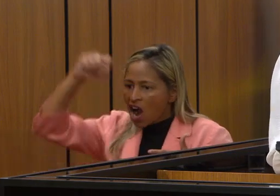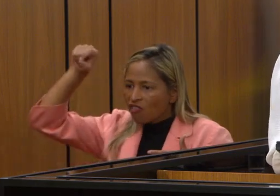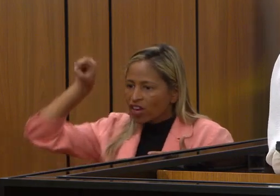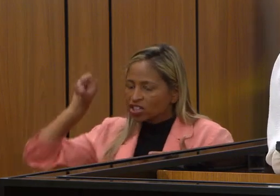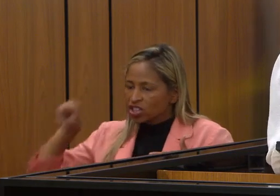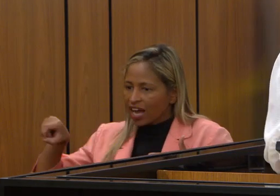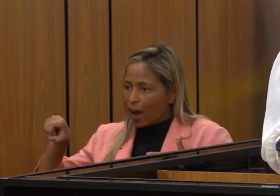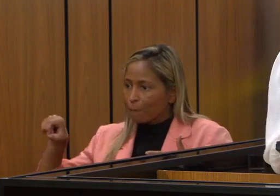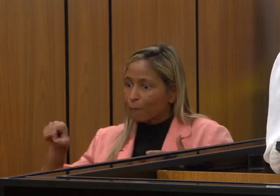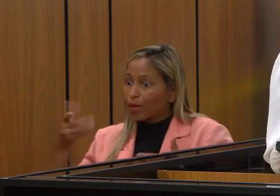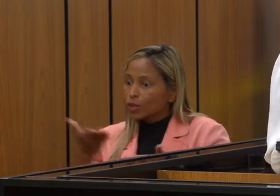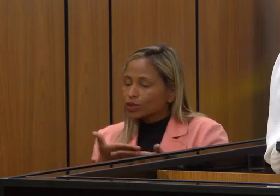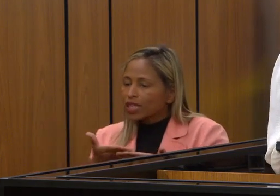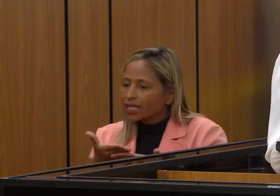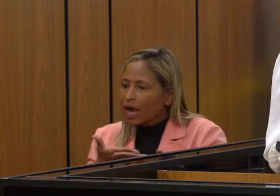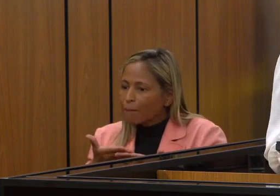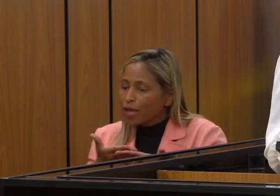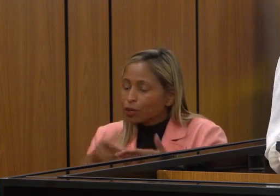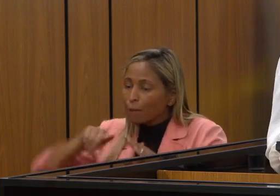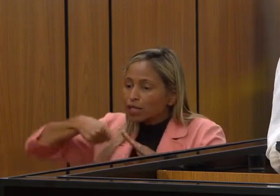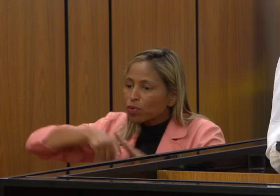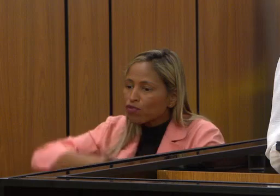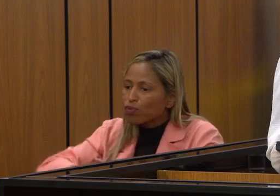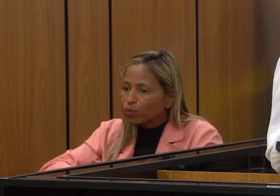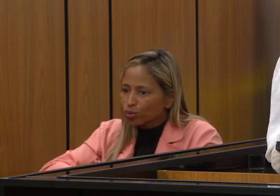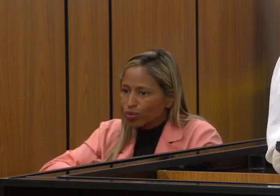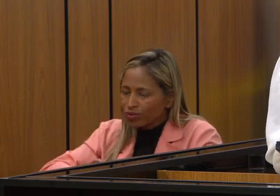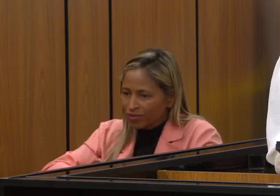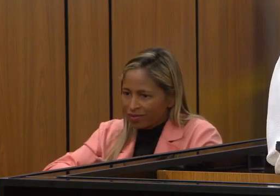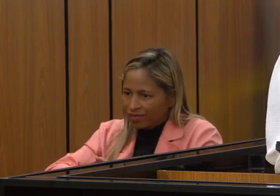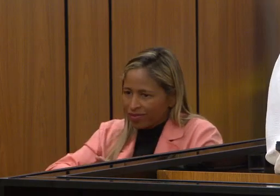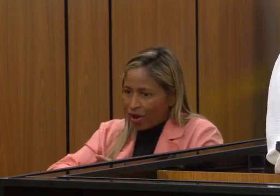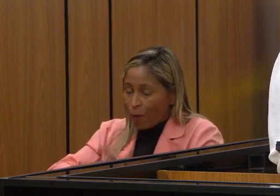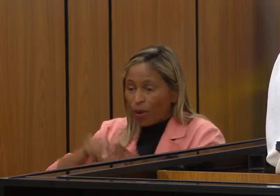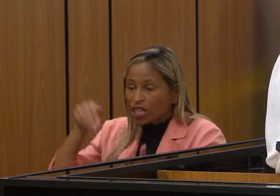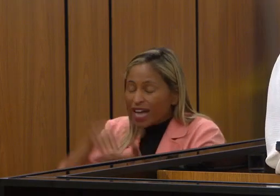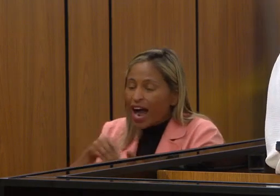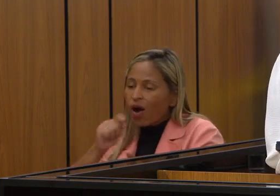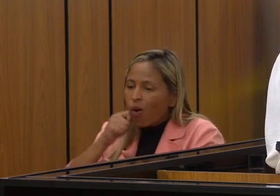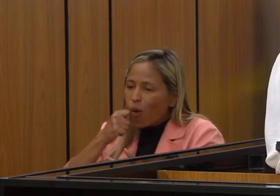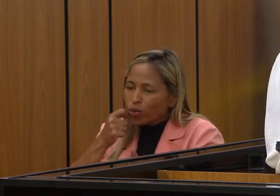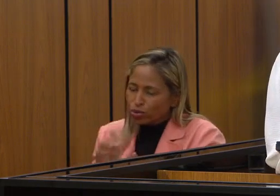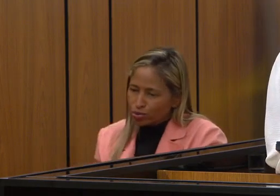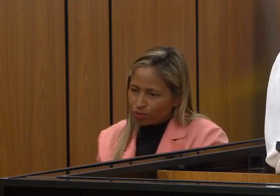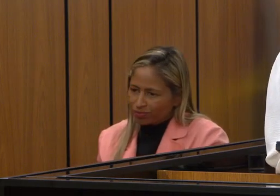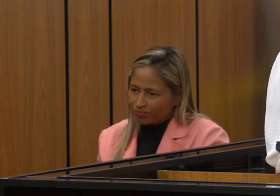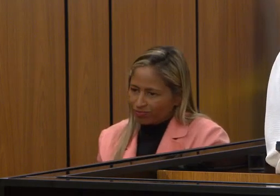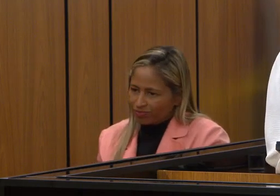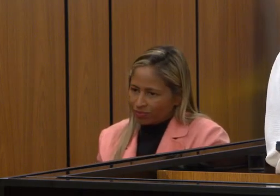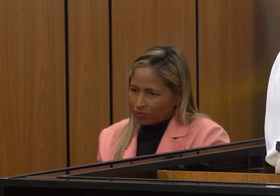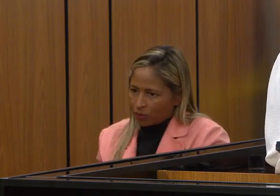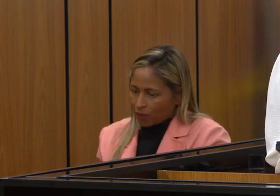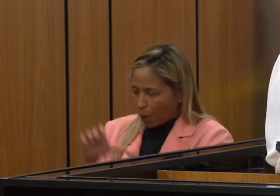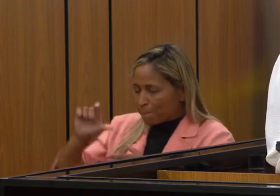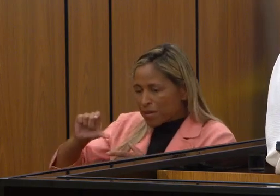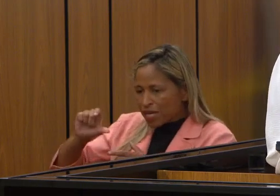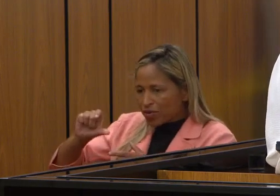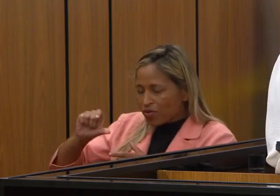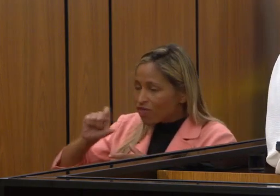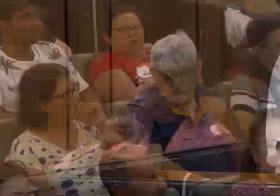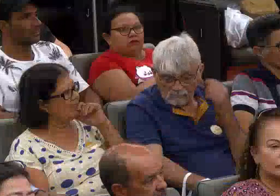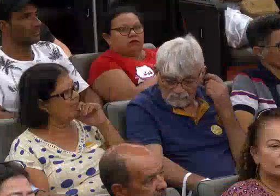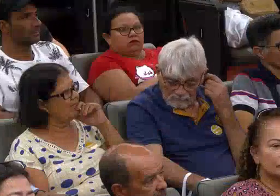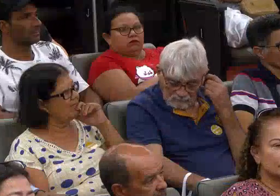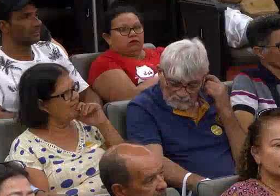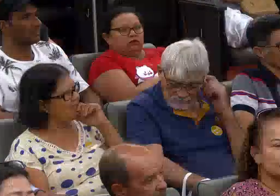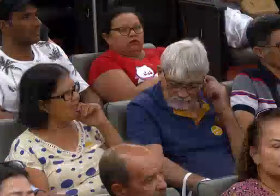para poder fazer um tratamento que agora é mais adequado né que não se usa mais até isso nos passaram para trás então é muito triste